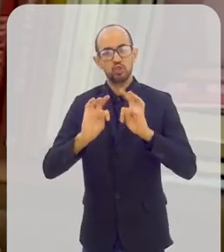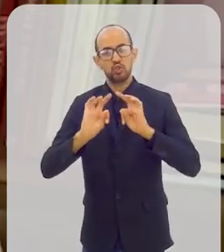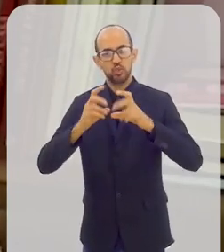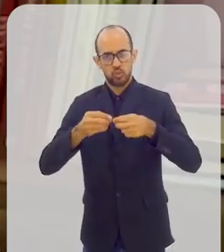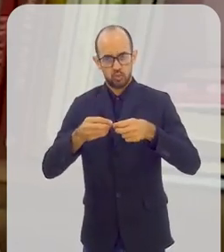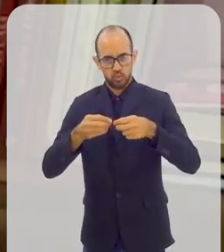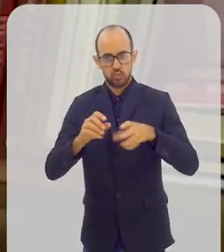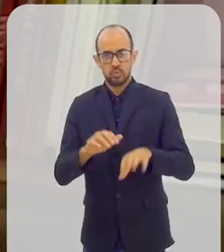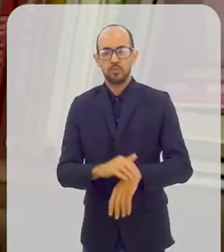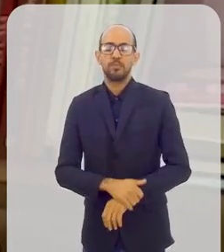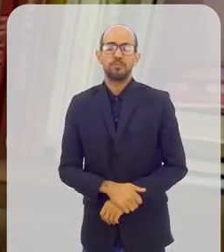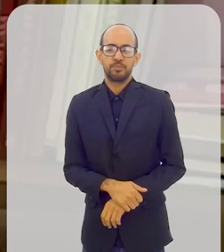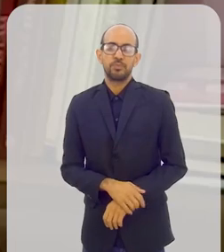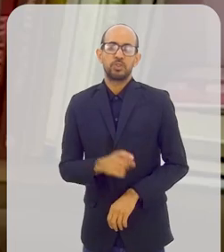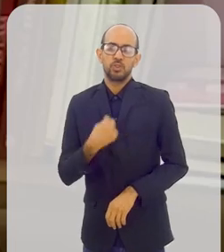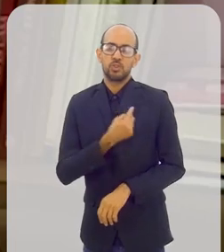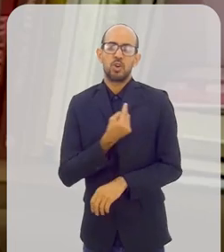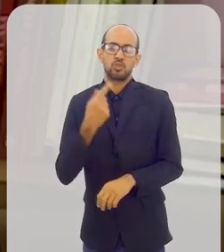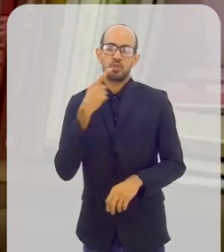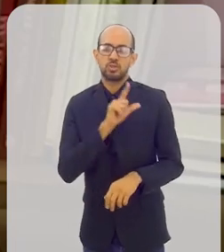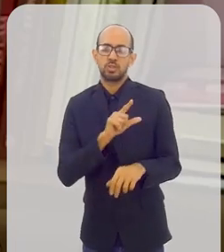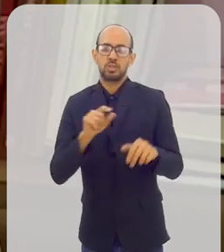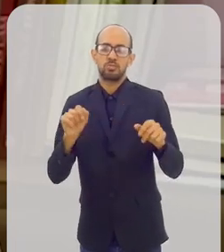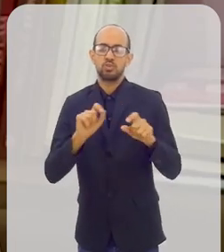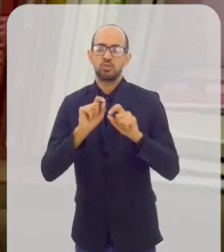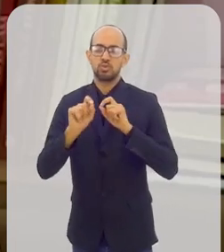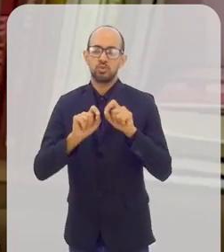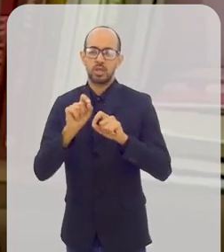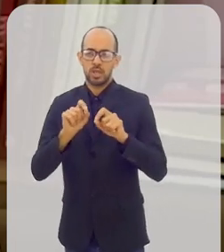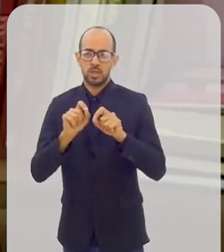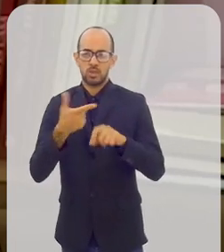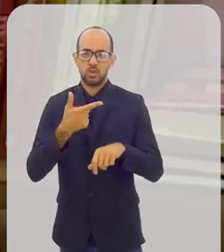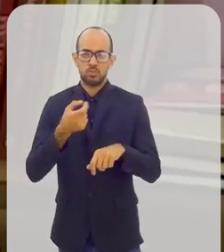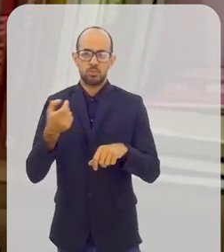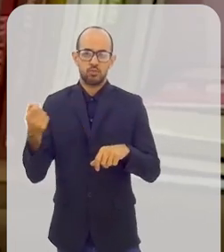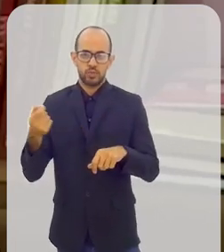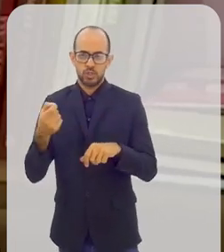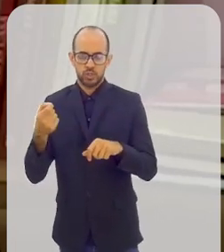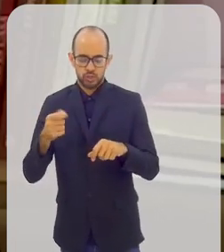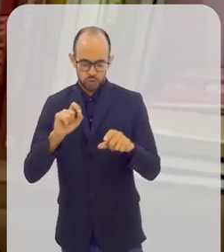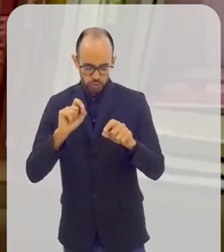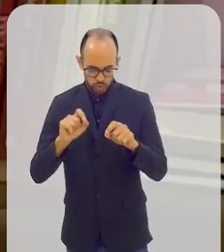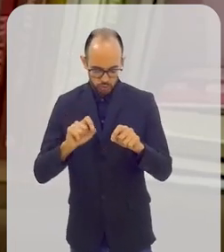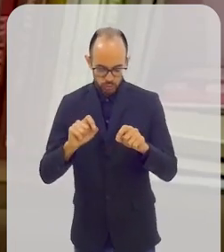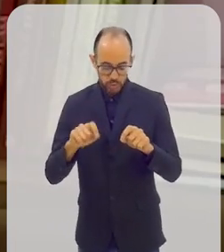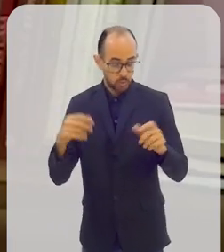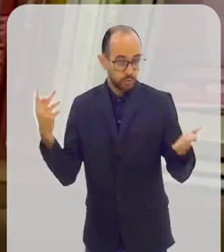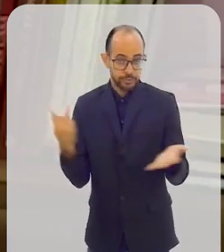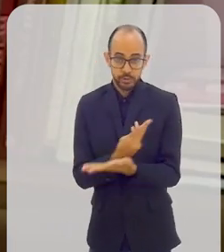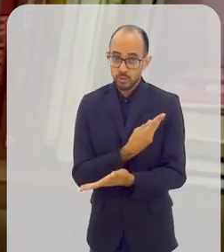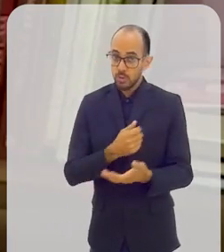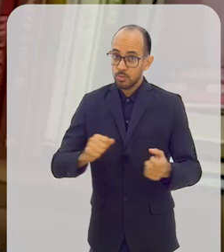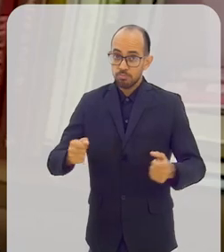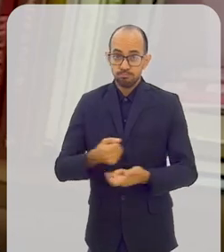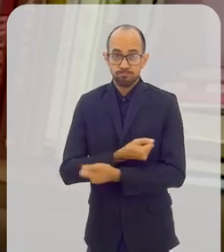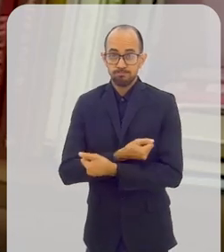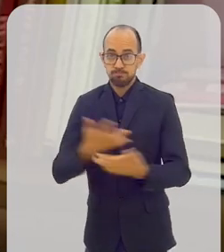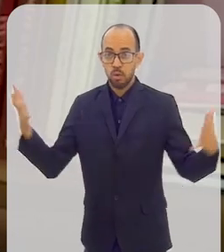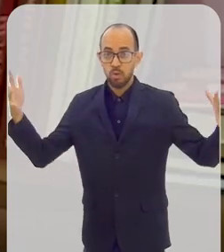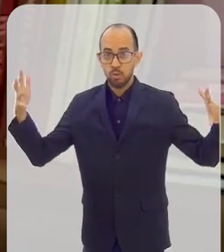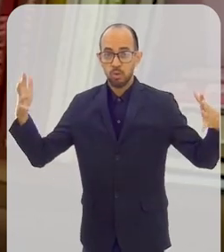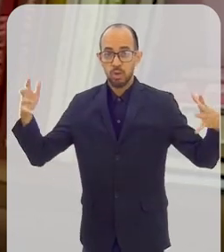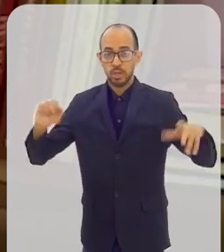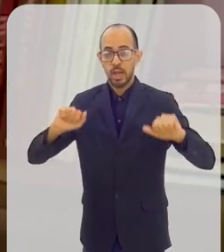mundo. E a gente conseguiu, então, em 2020, a gente teve um fenômeno de a